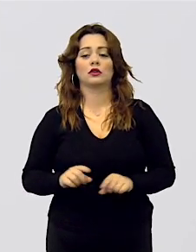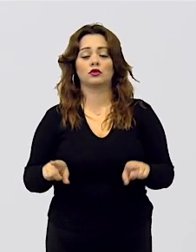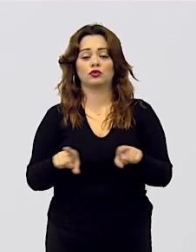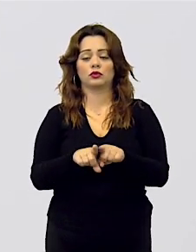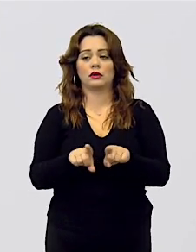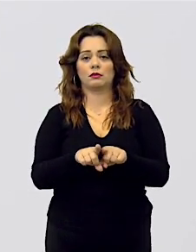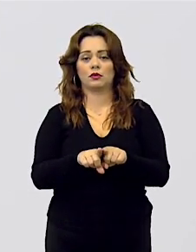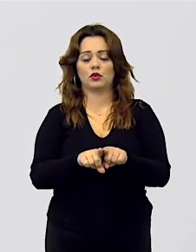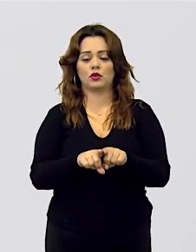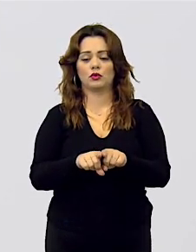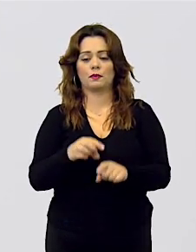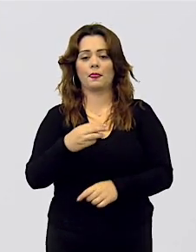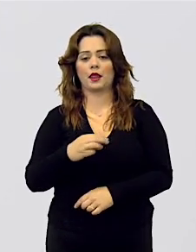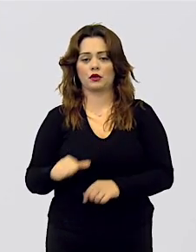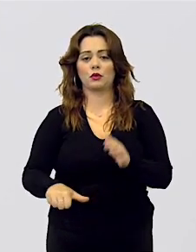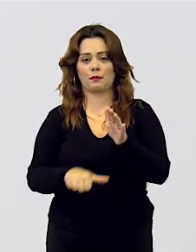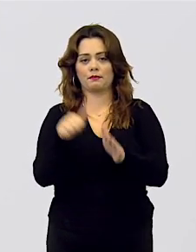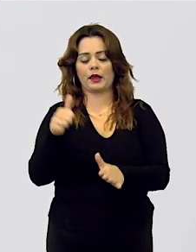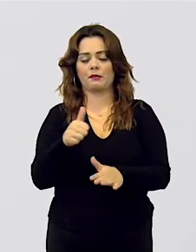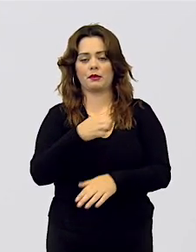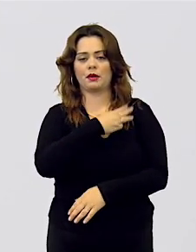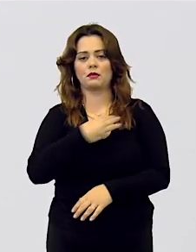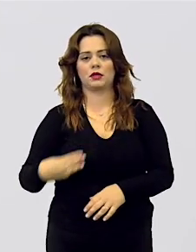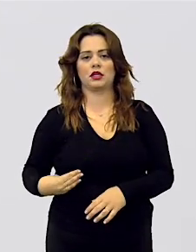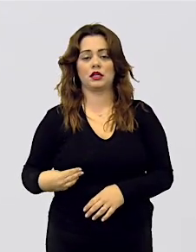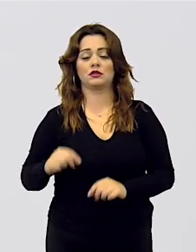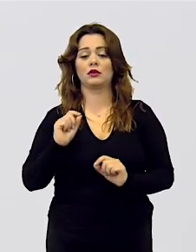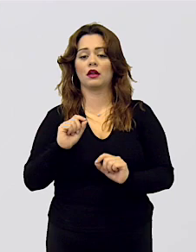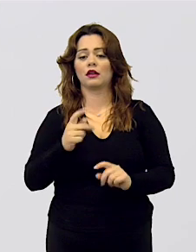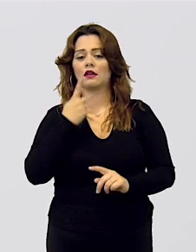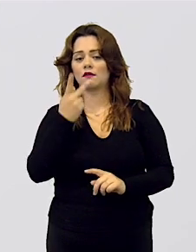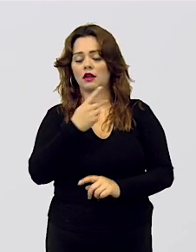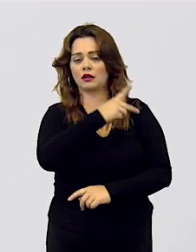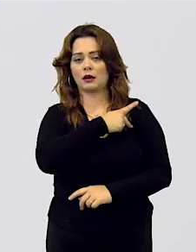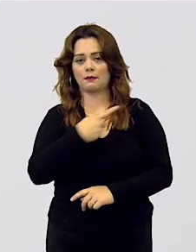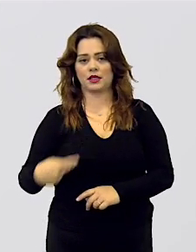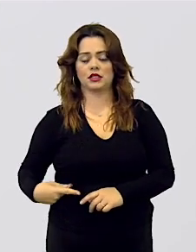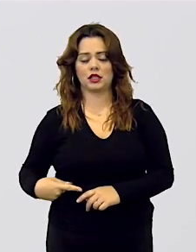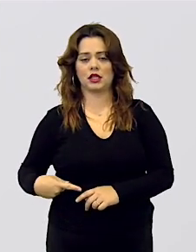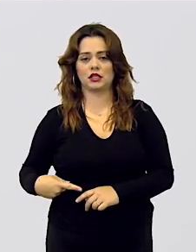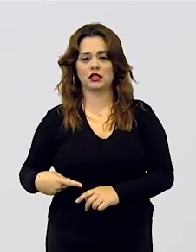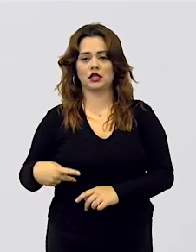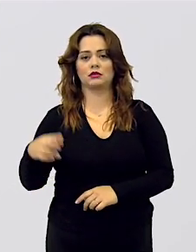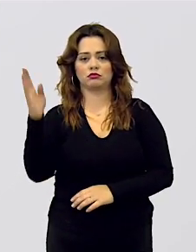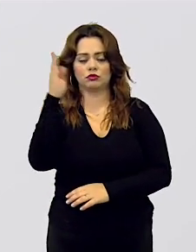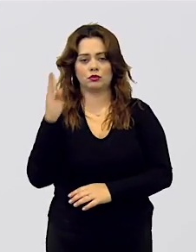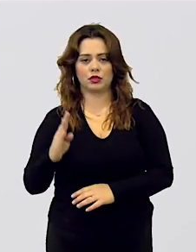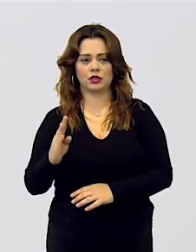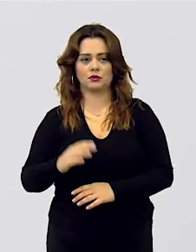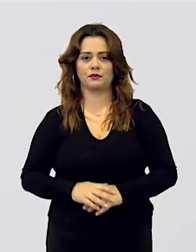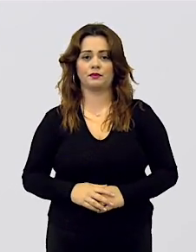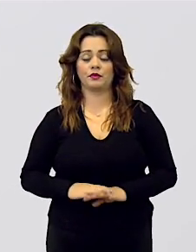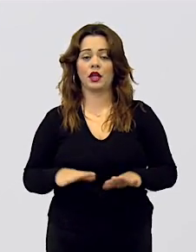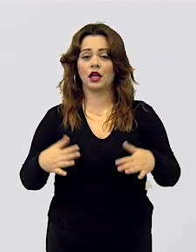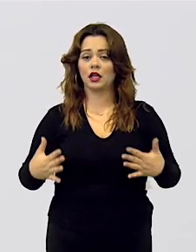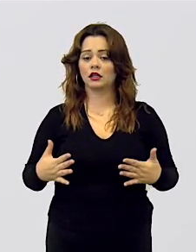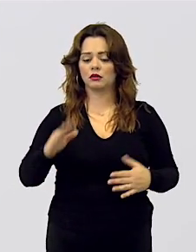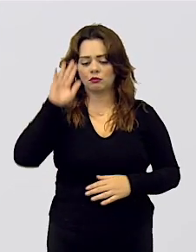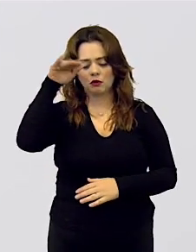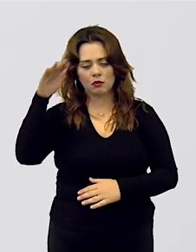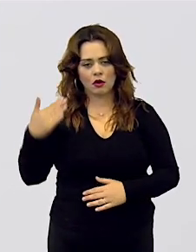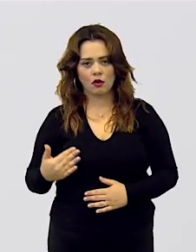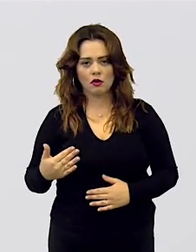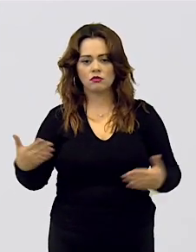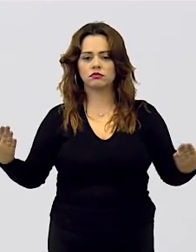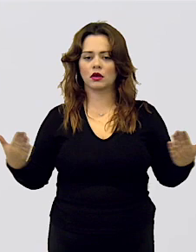do primeiro-ministro que menciona a presidência da república do Brasil é uma grande